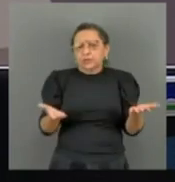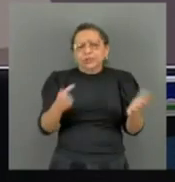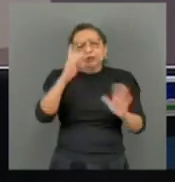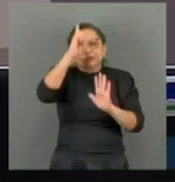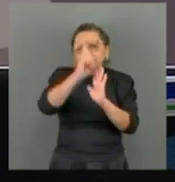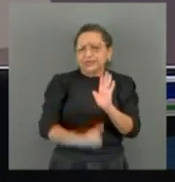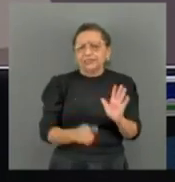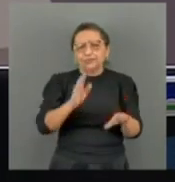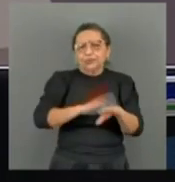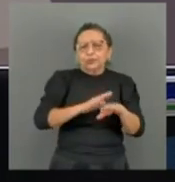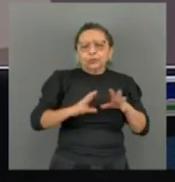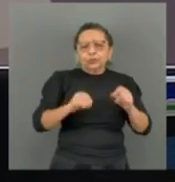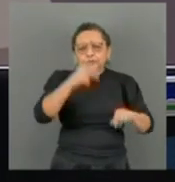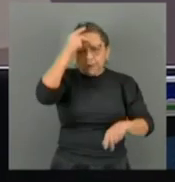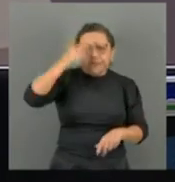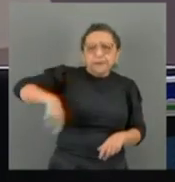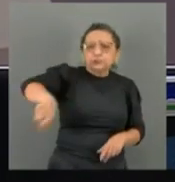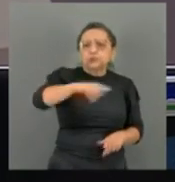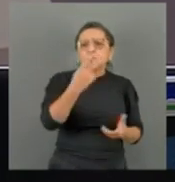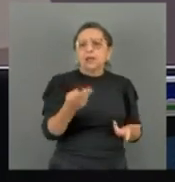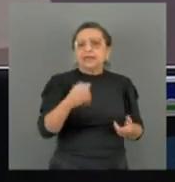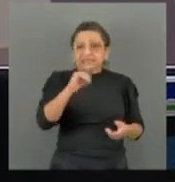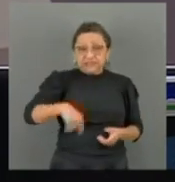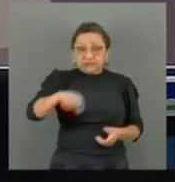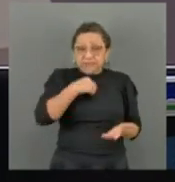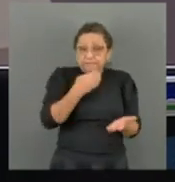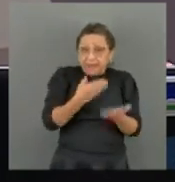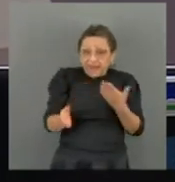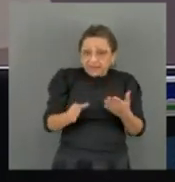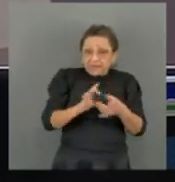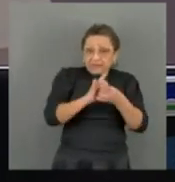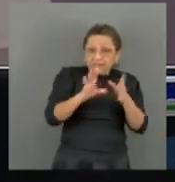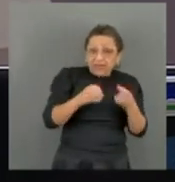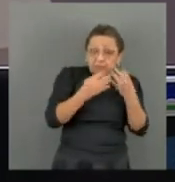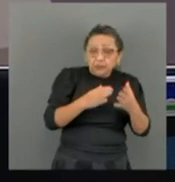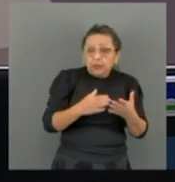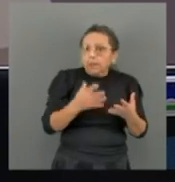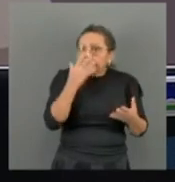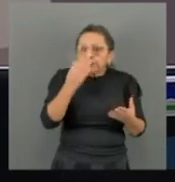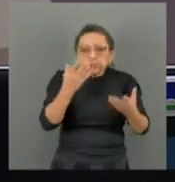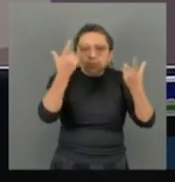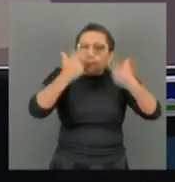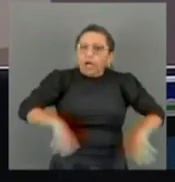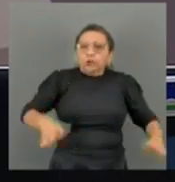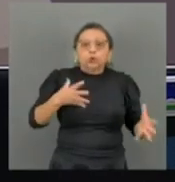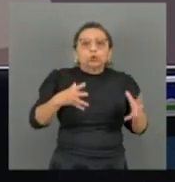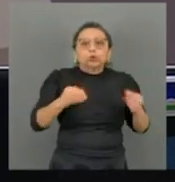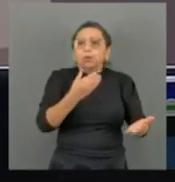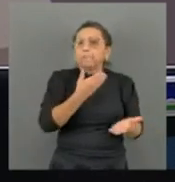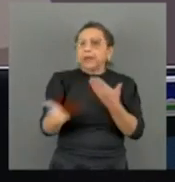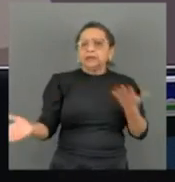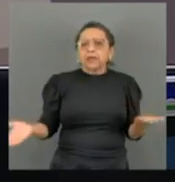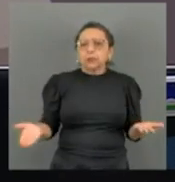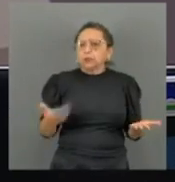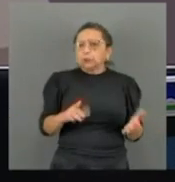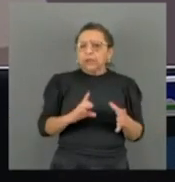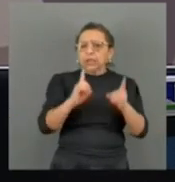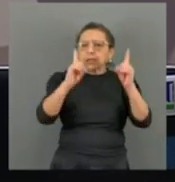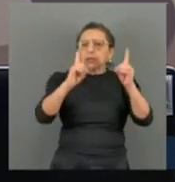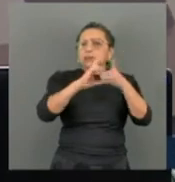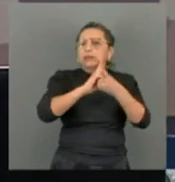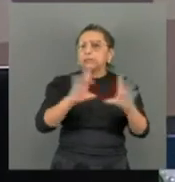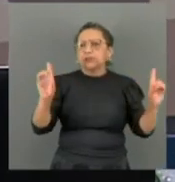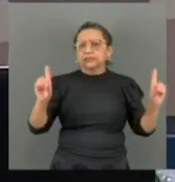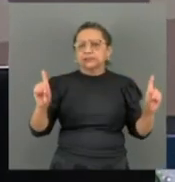fundamental. Se você perde essa, você perde tudo a democracia. Então, uma coisa que me